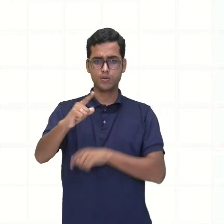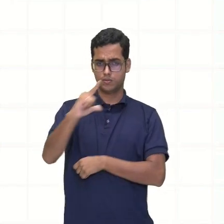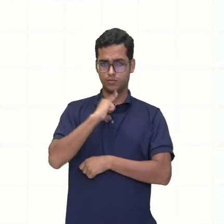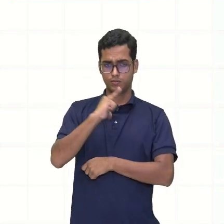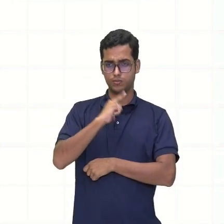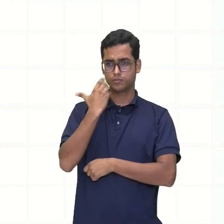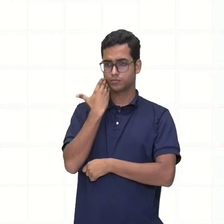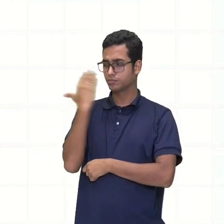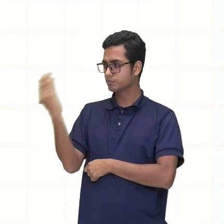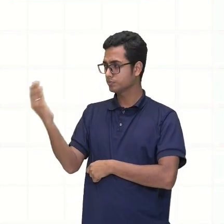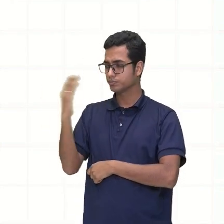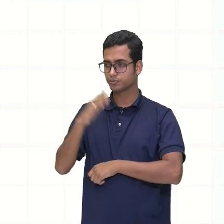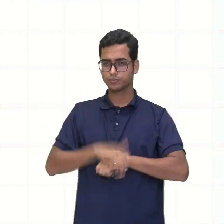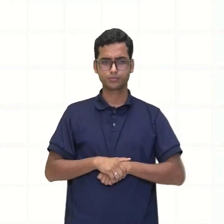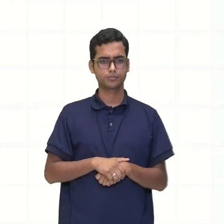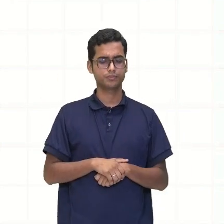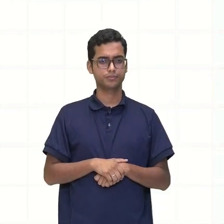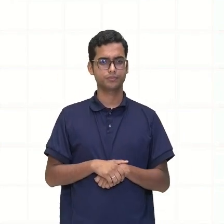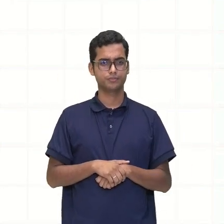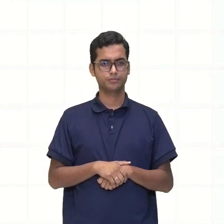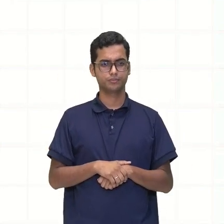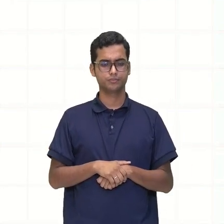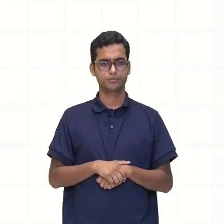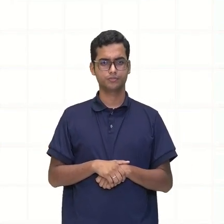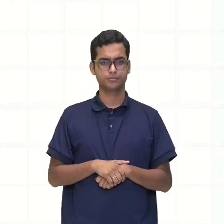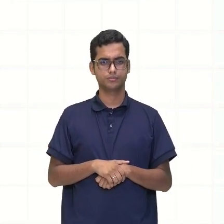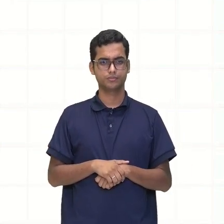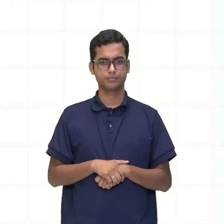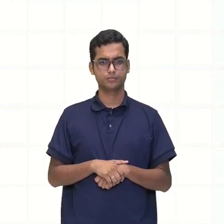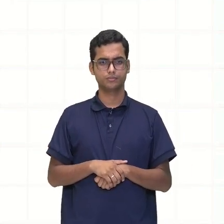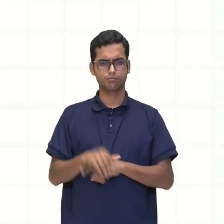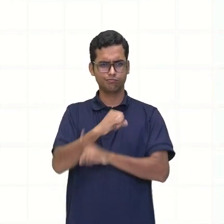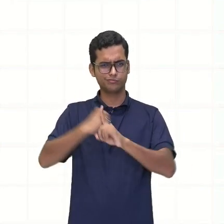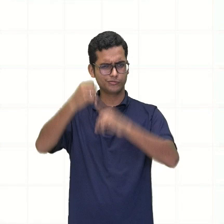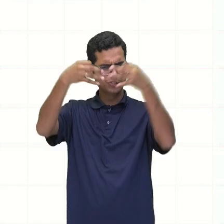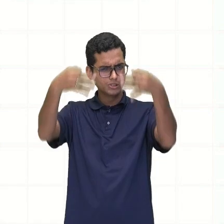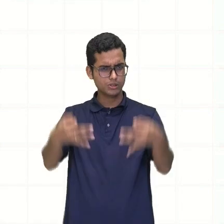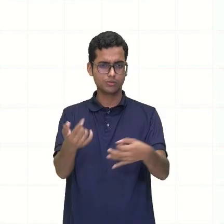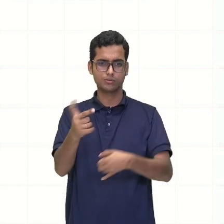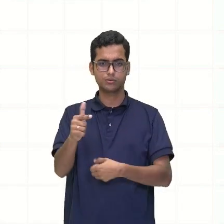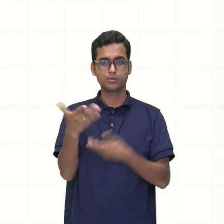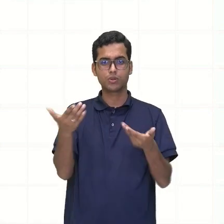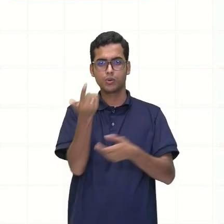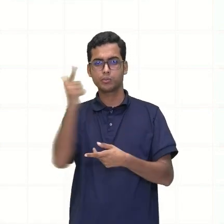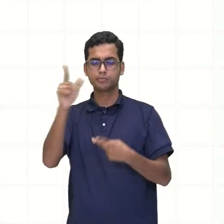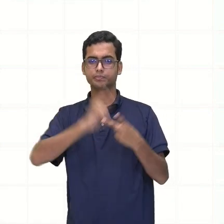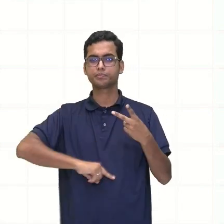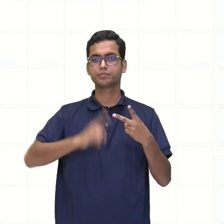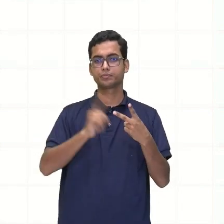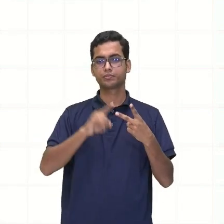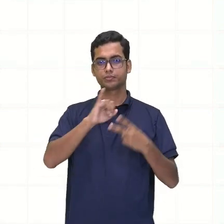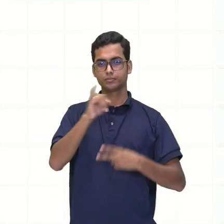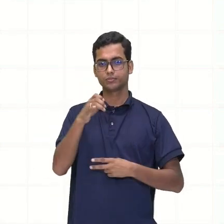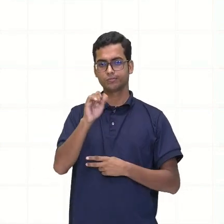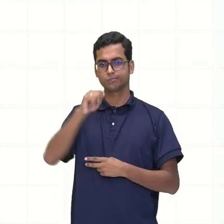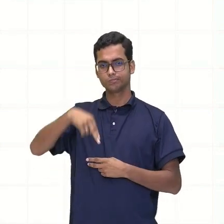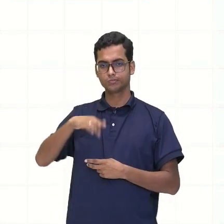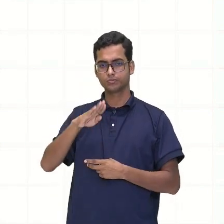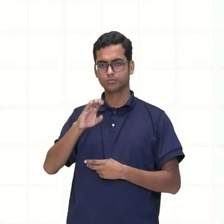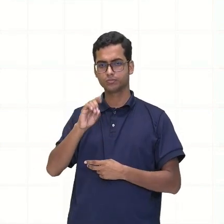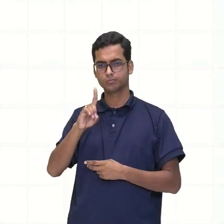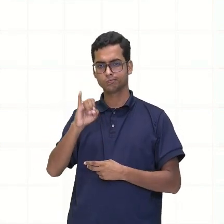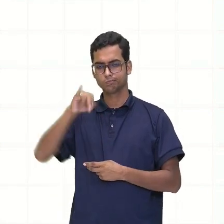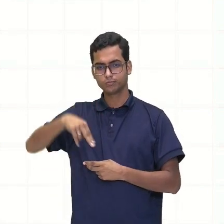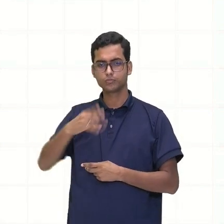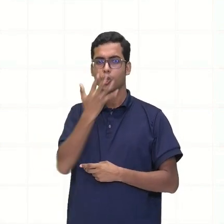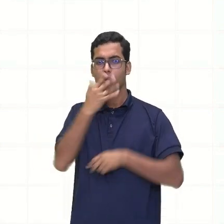o governante, né, não haveria uma sociedade justa. Jean Bodin é o nosso próximo pensador. Ele vai falar